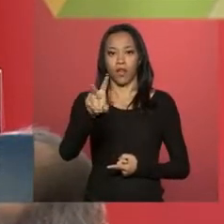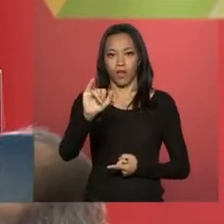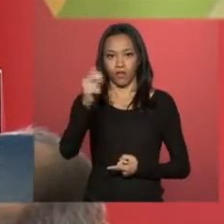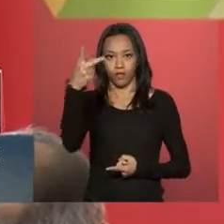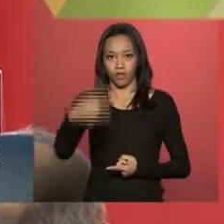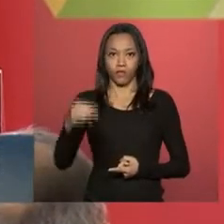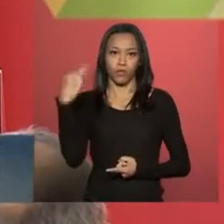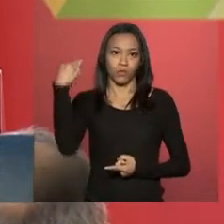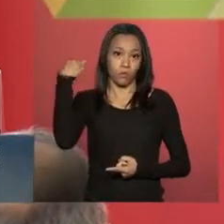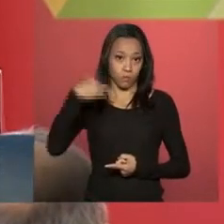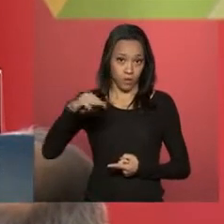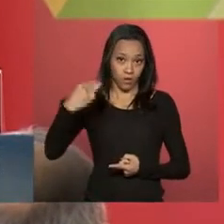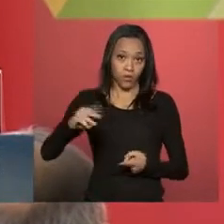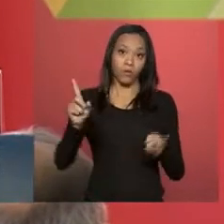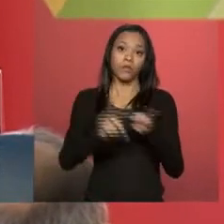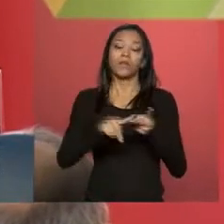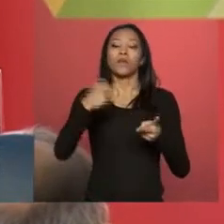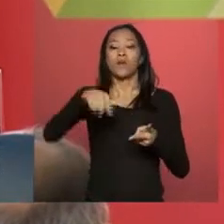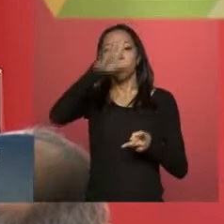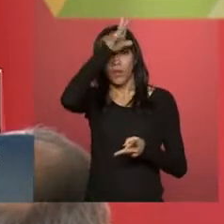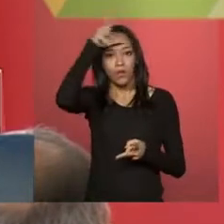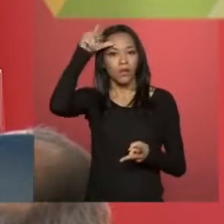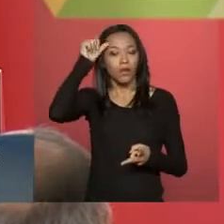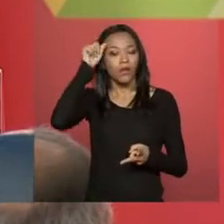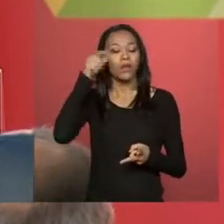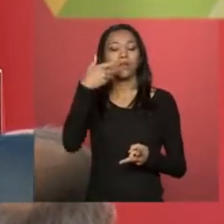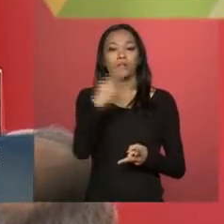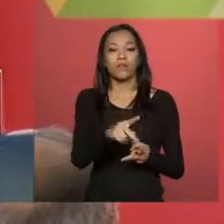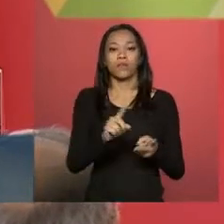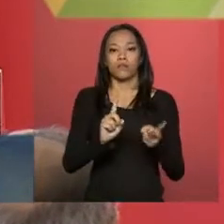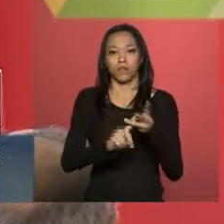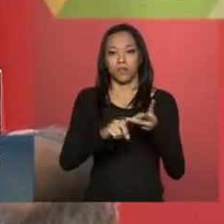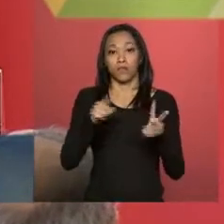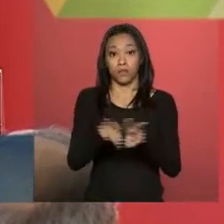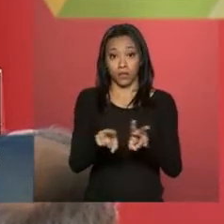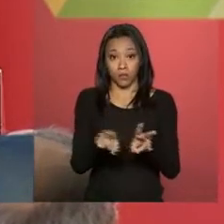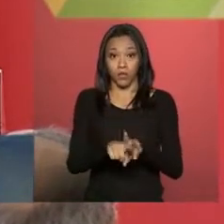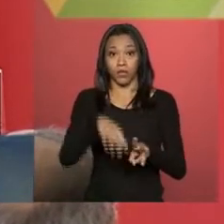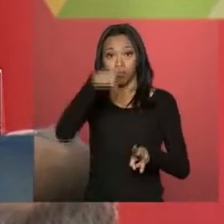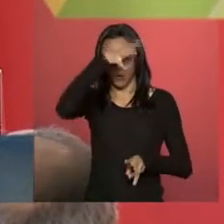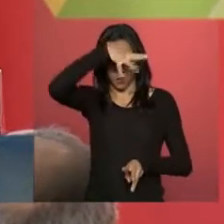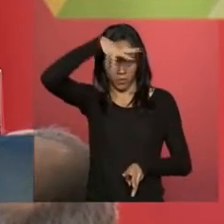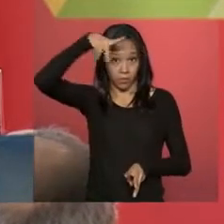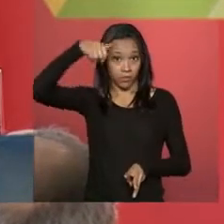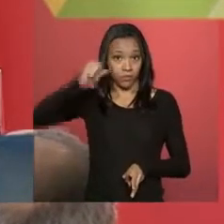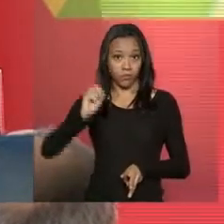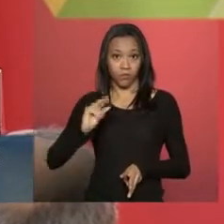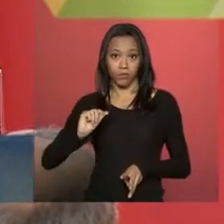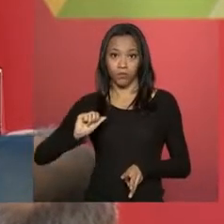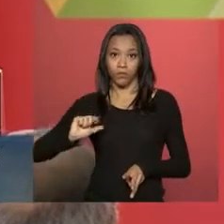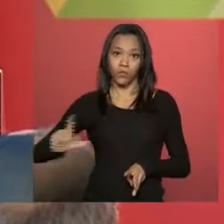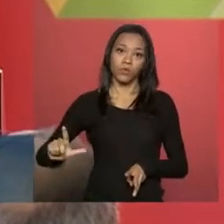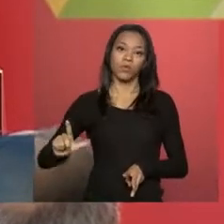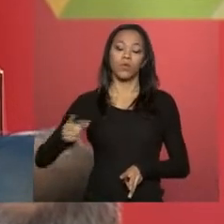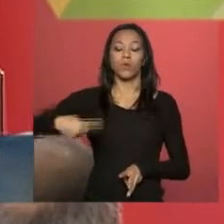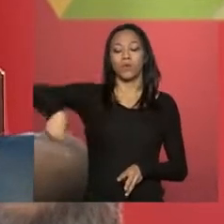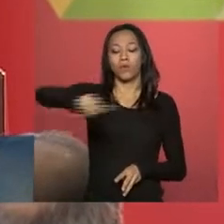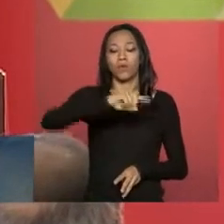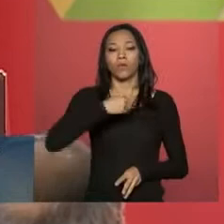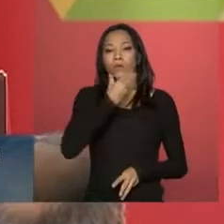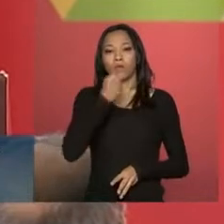do Amazonas, Reinaldo Azambuja do Mato Grosso do Sul. Senhoras e senhores